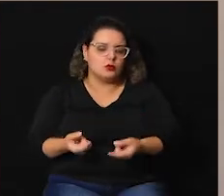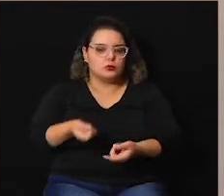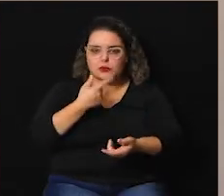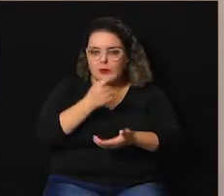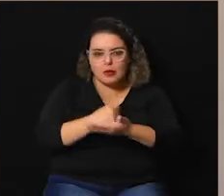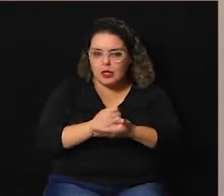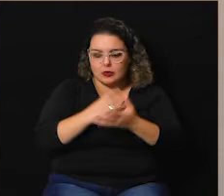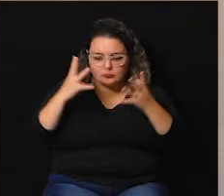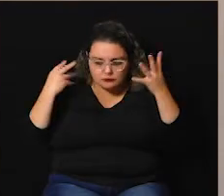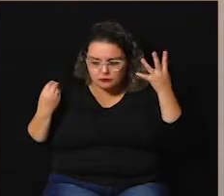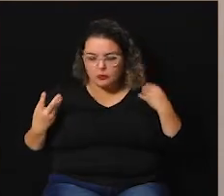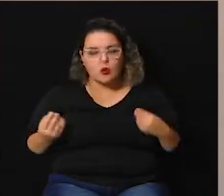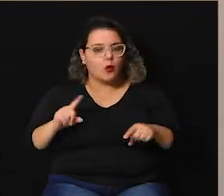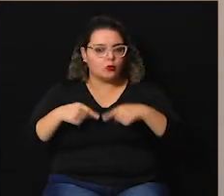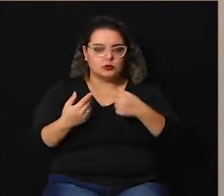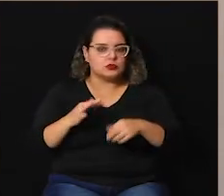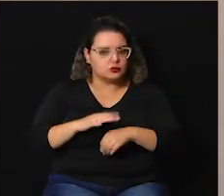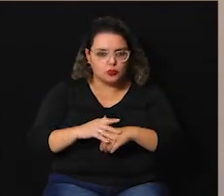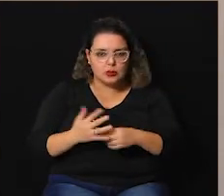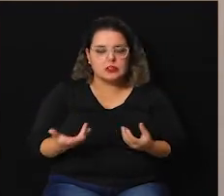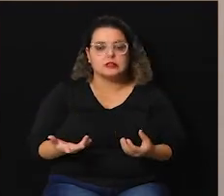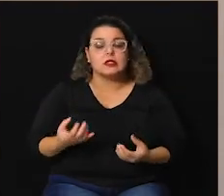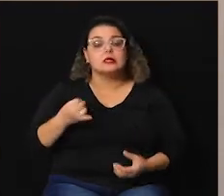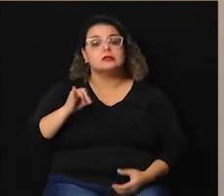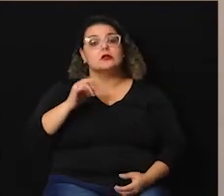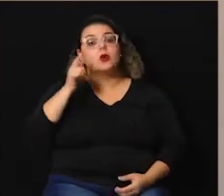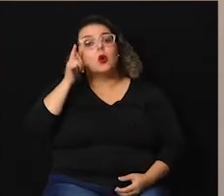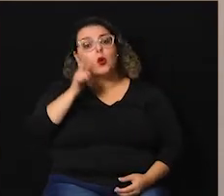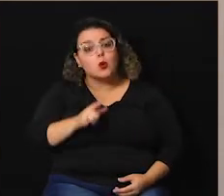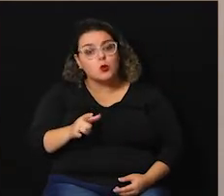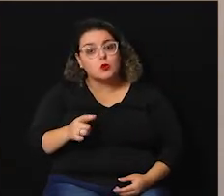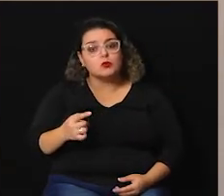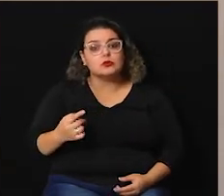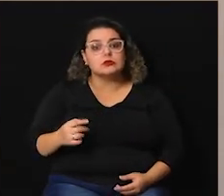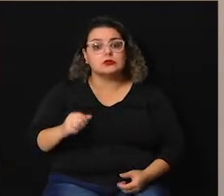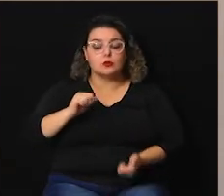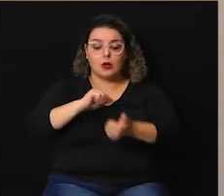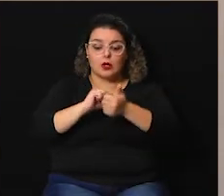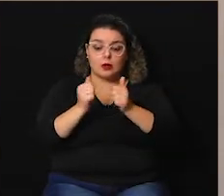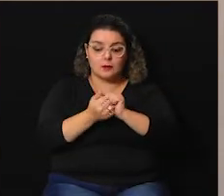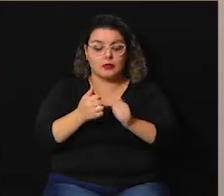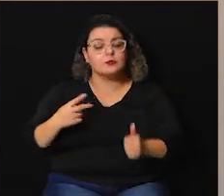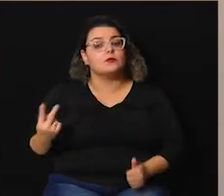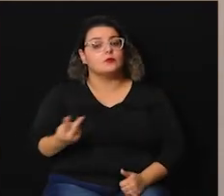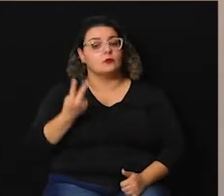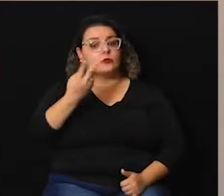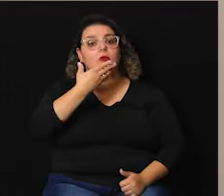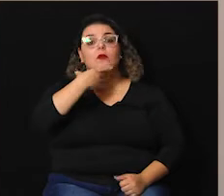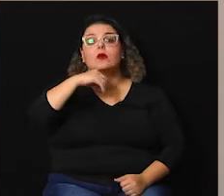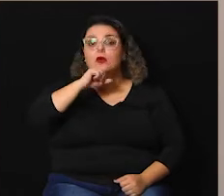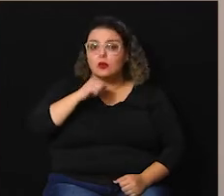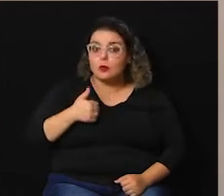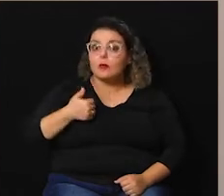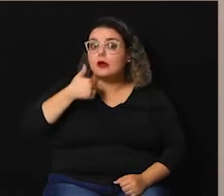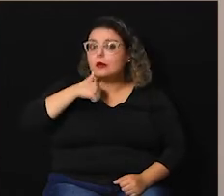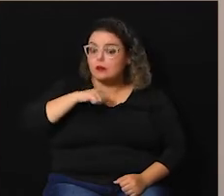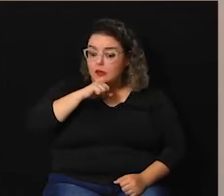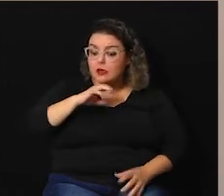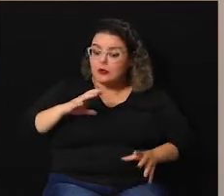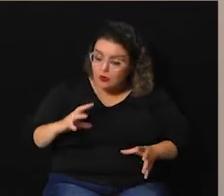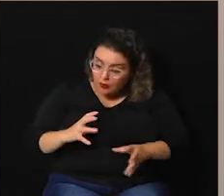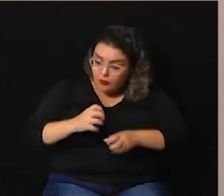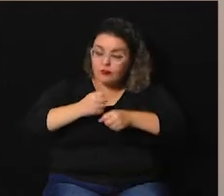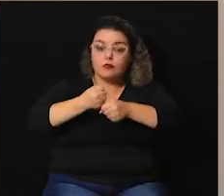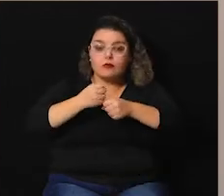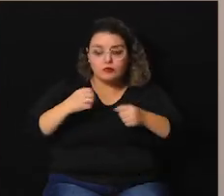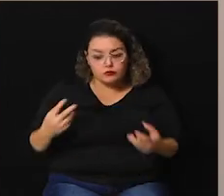colaterais. Se eu consigo reconstituir essa percepção de valor e os pais são reforçadores dessa